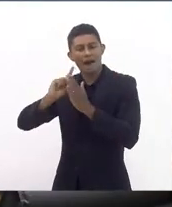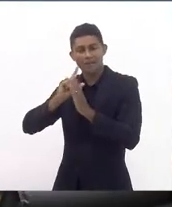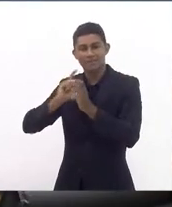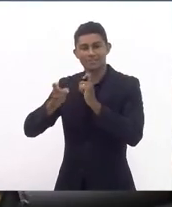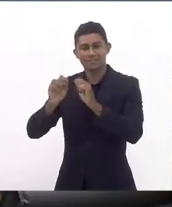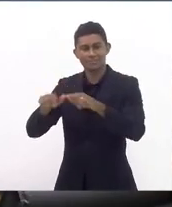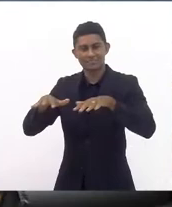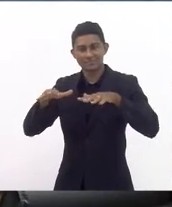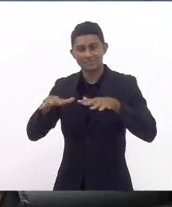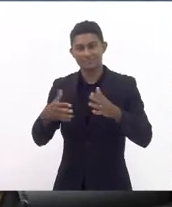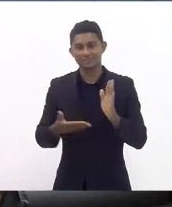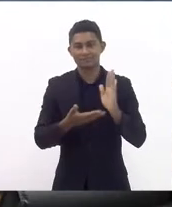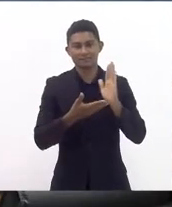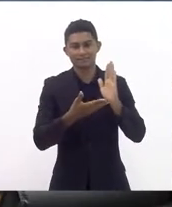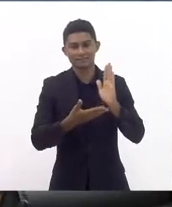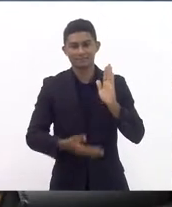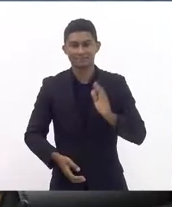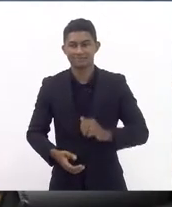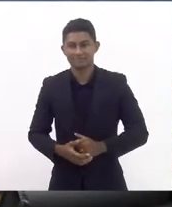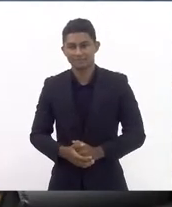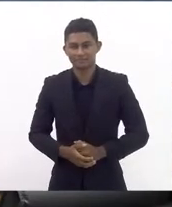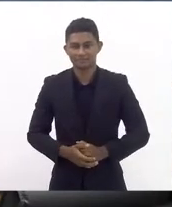E aí